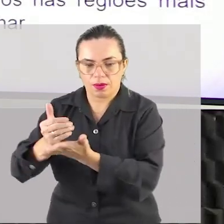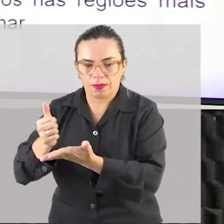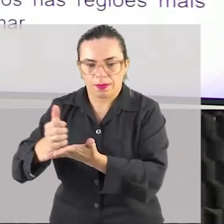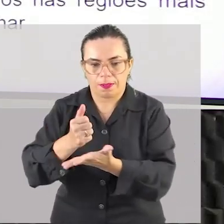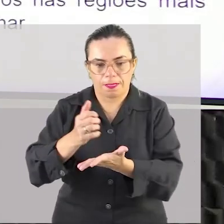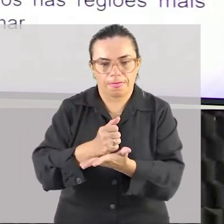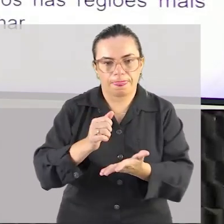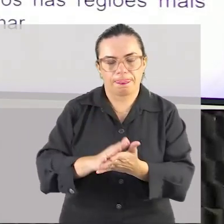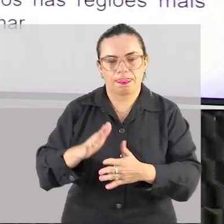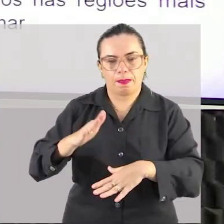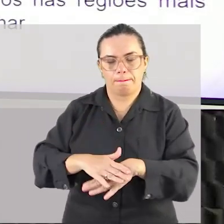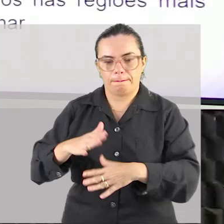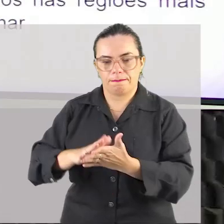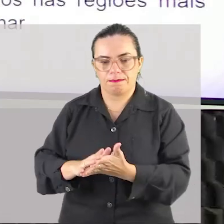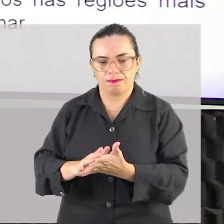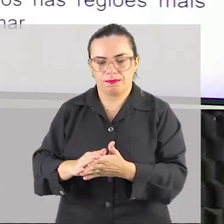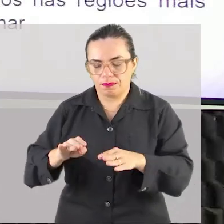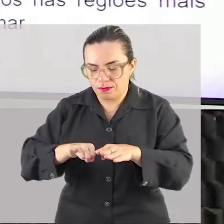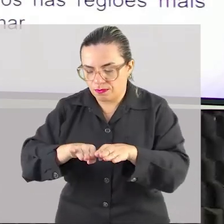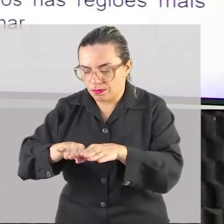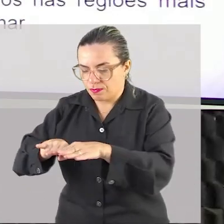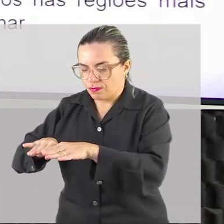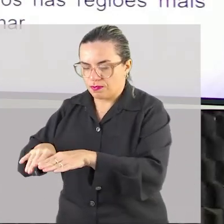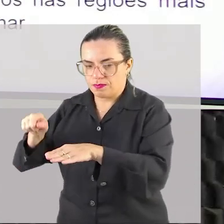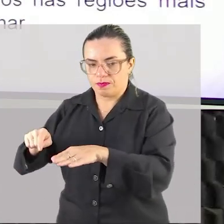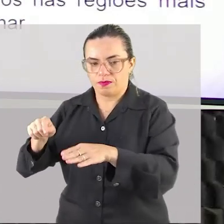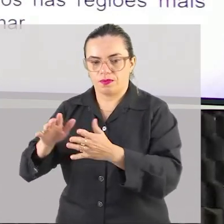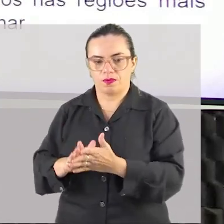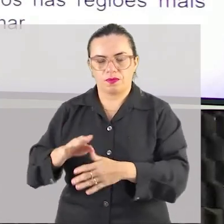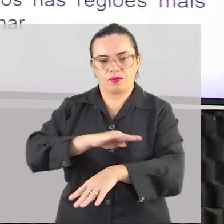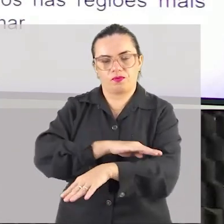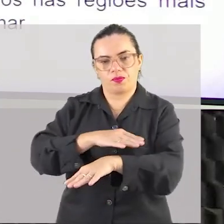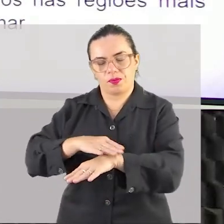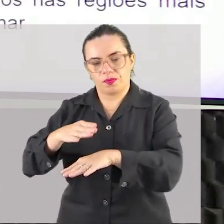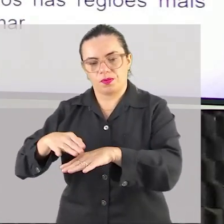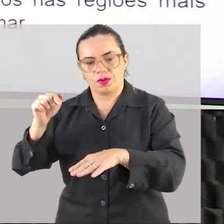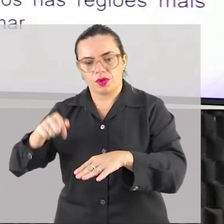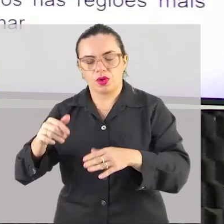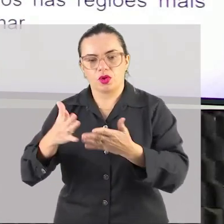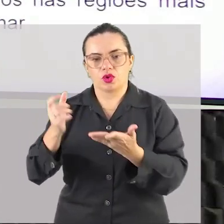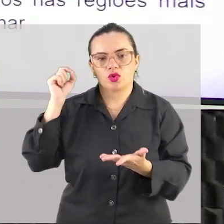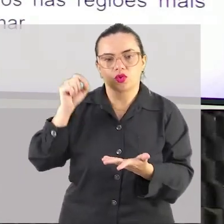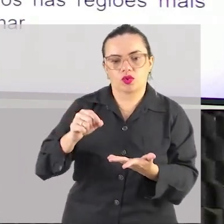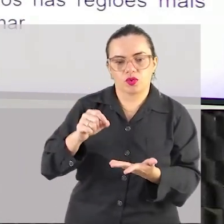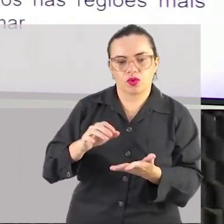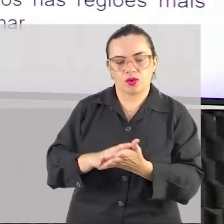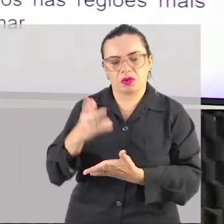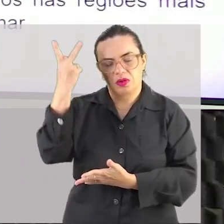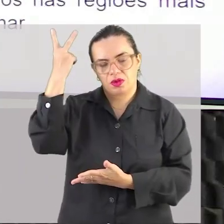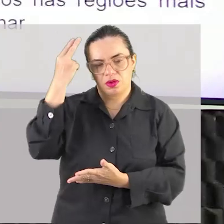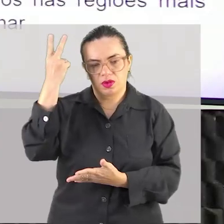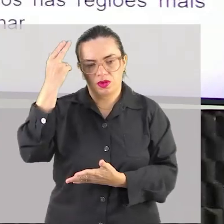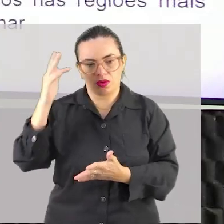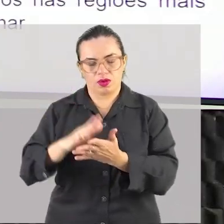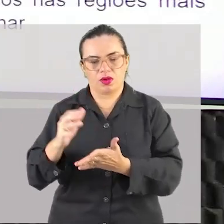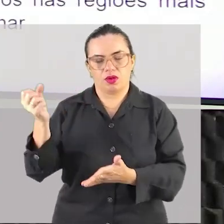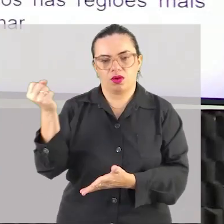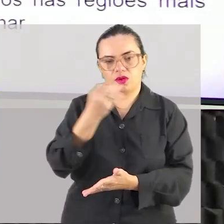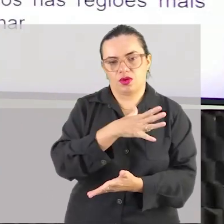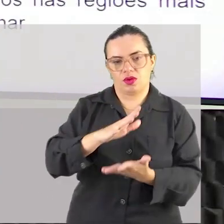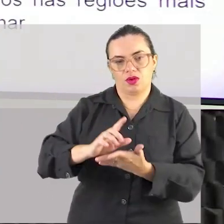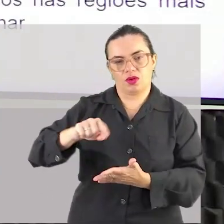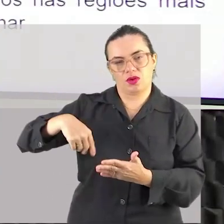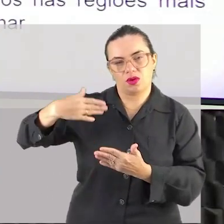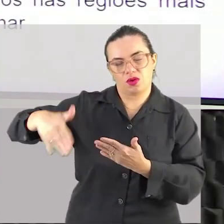nas partes mais baixas do relevo, de forma a gerar, portanto, uma nova rocha sedimentar, que vai, portanto, passar por